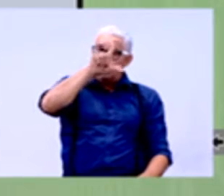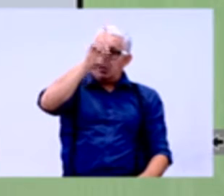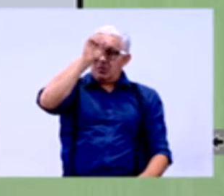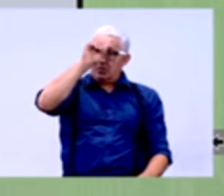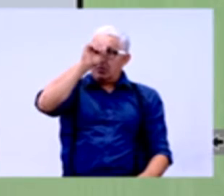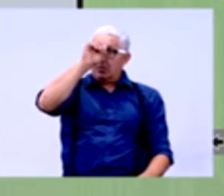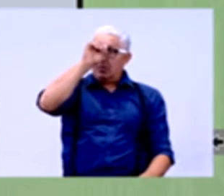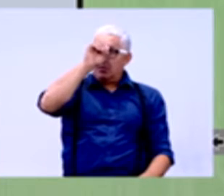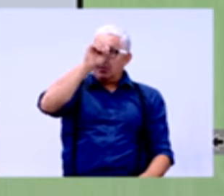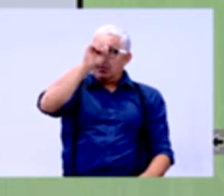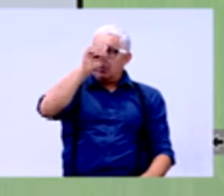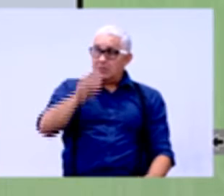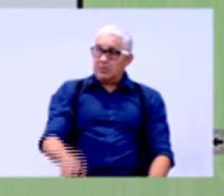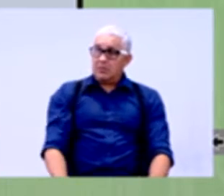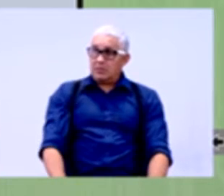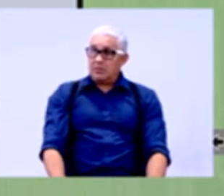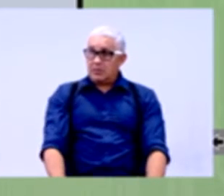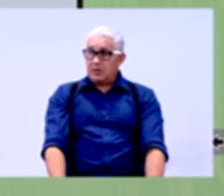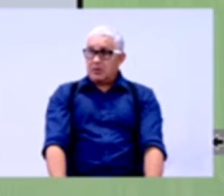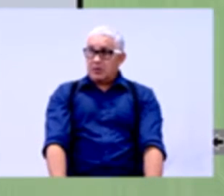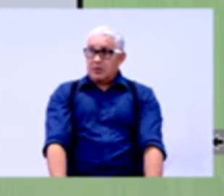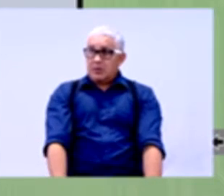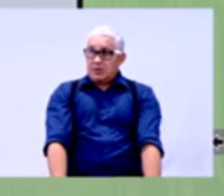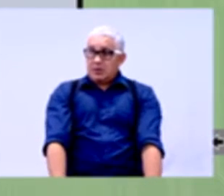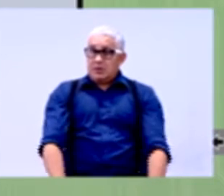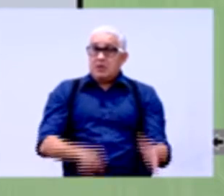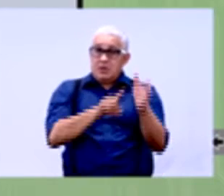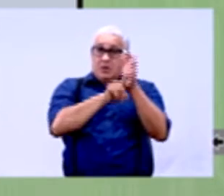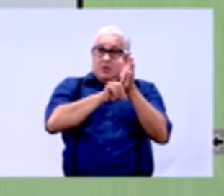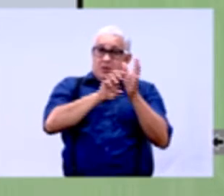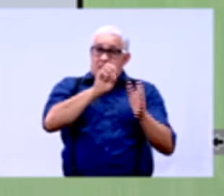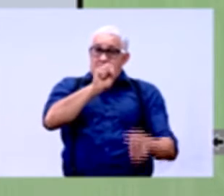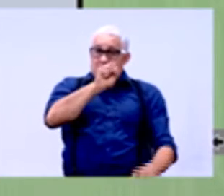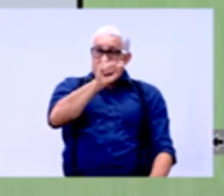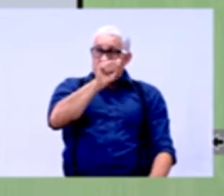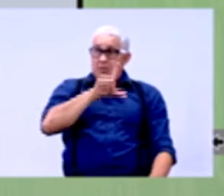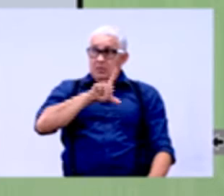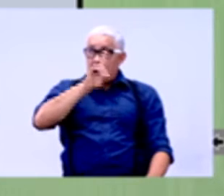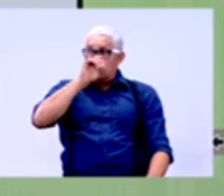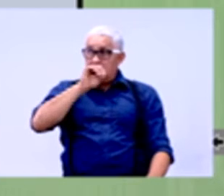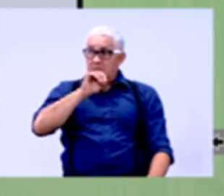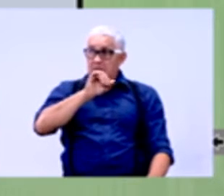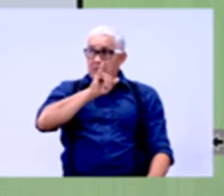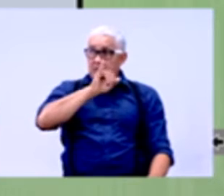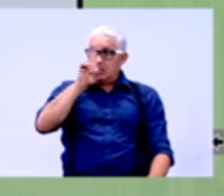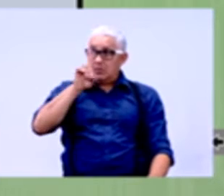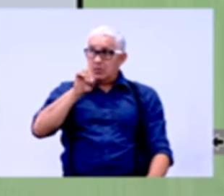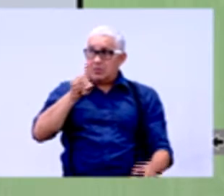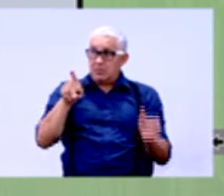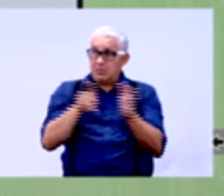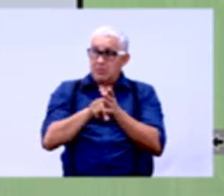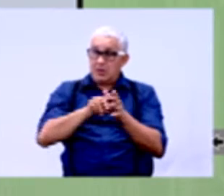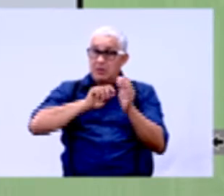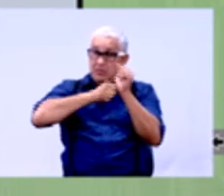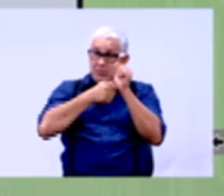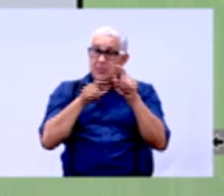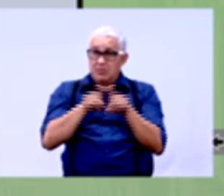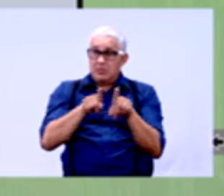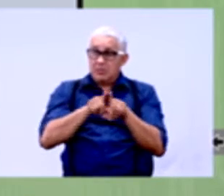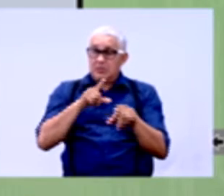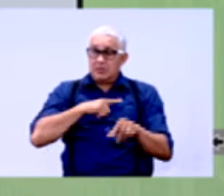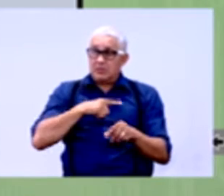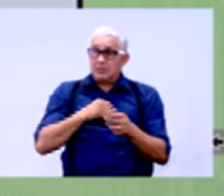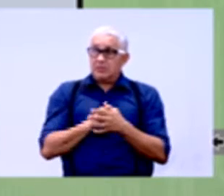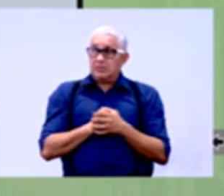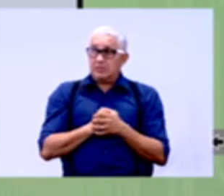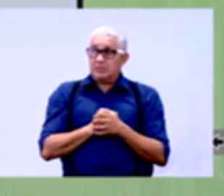método está justamente consultando o saldo de um ID específico e de uma senha, que possui uma senha.